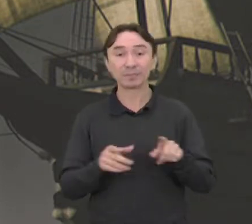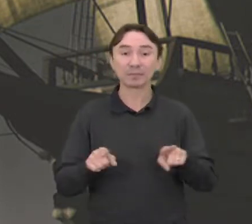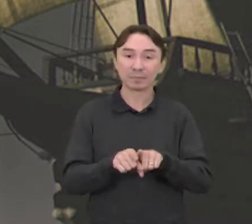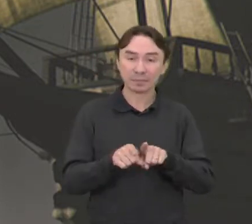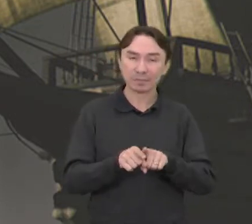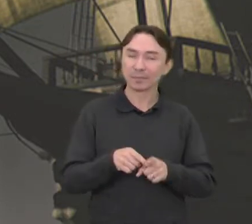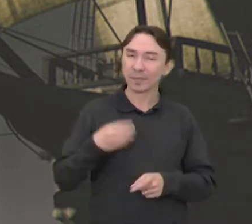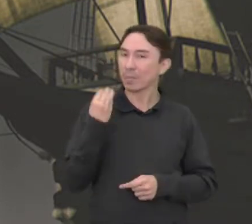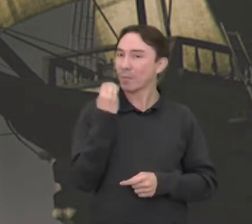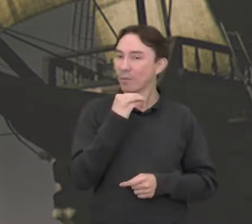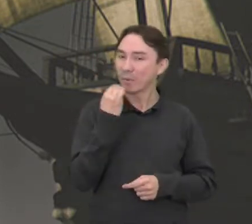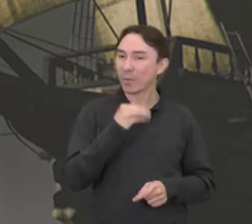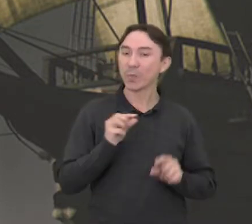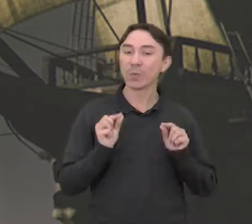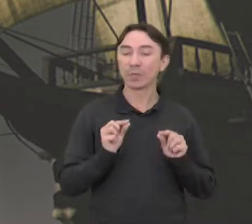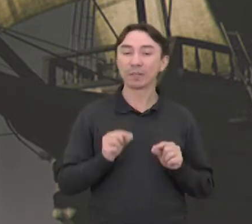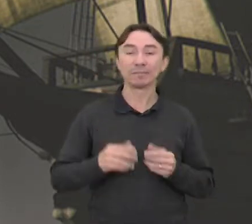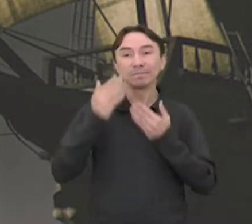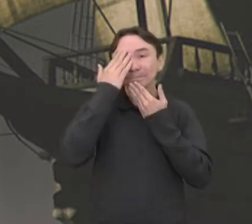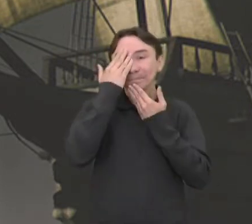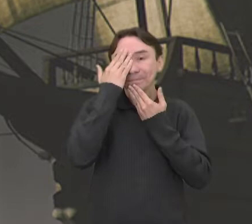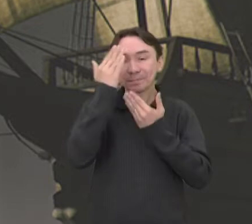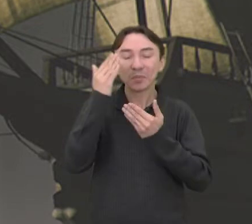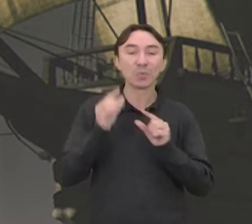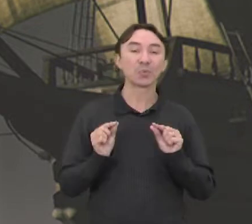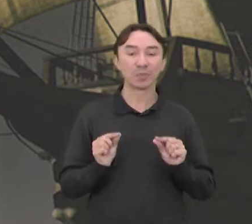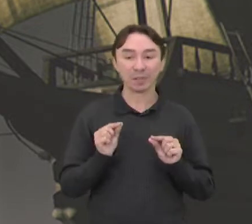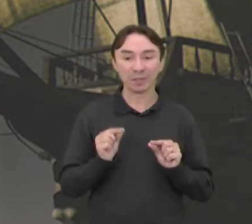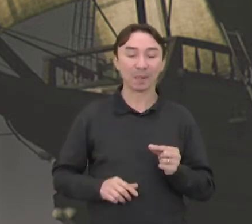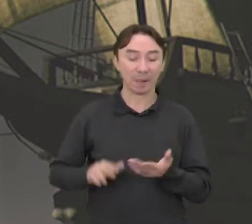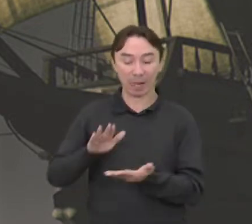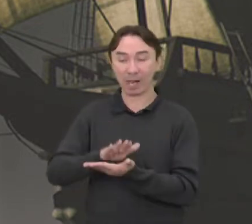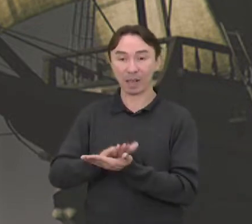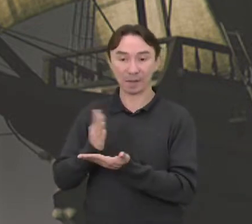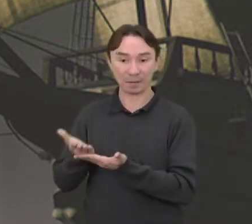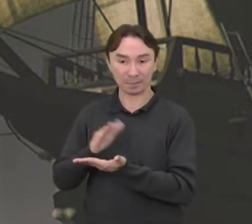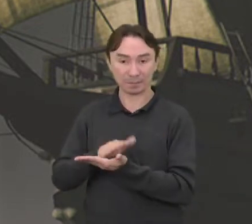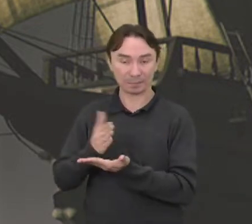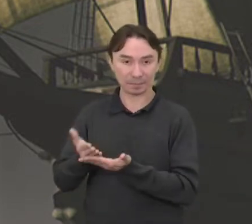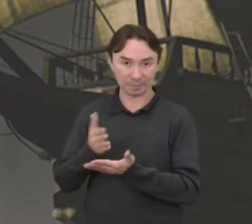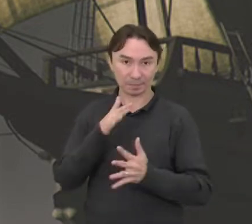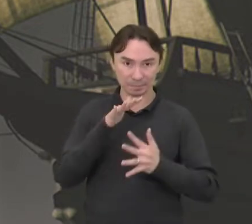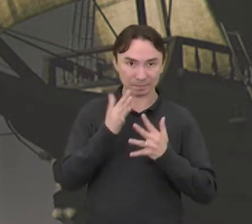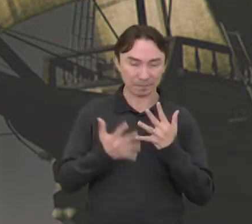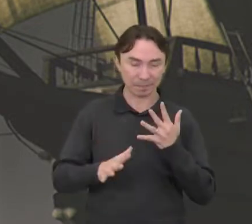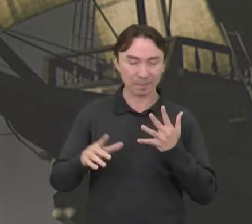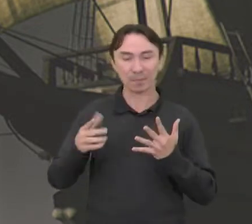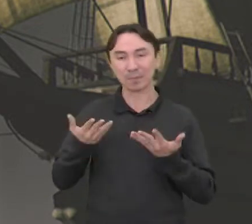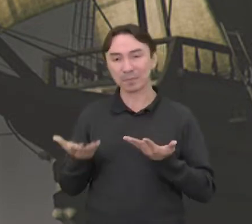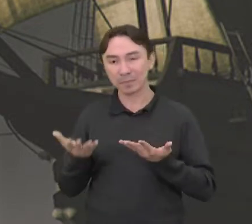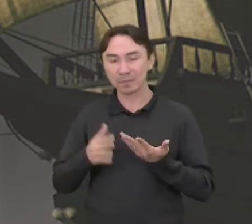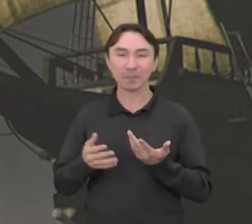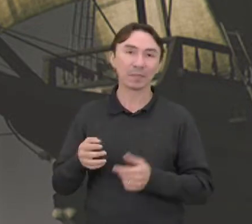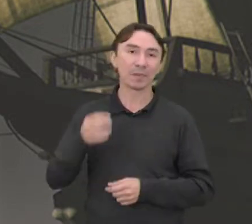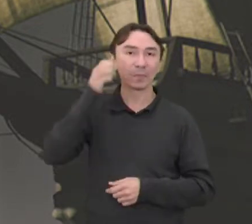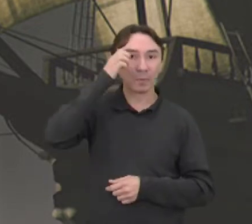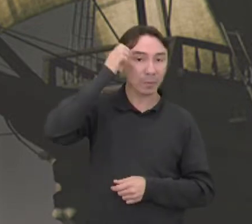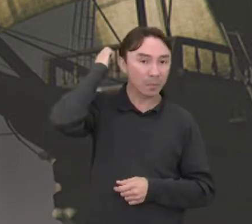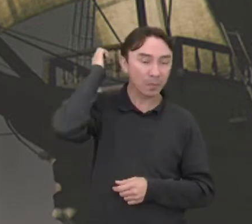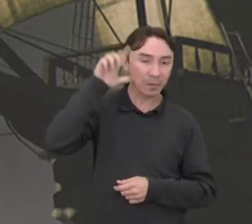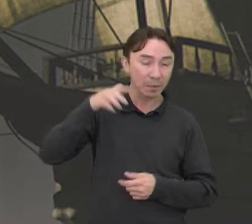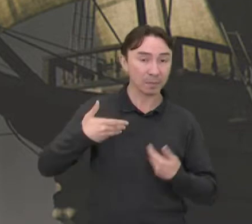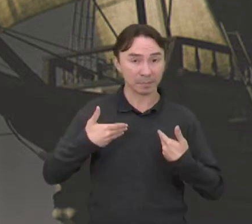audiodescrição, agradecer aí também, né, como sempre, o pessoal aí de Libras, né, que muito nos auxilia aí, deixando a aula muito